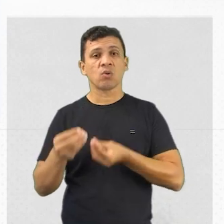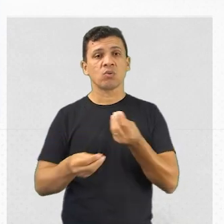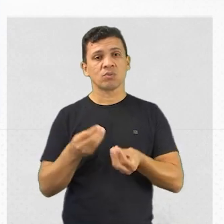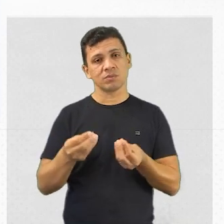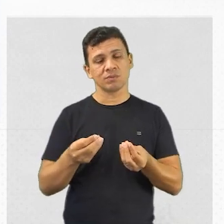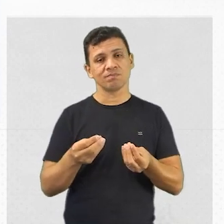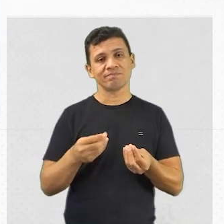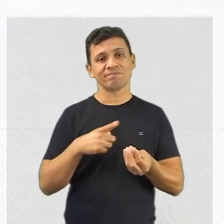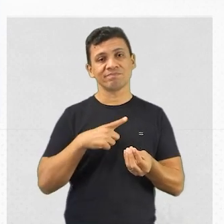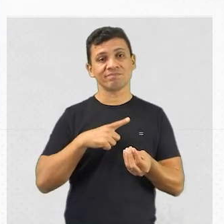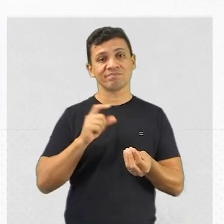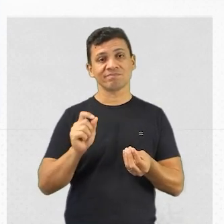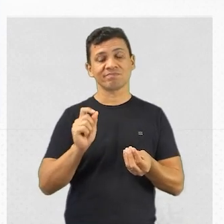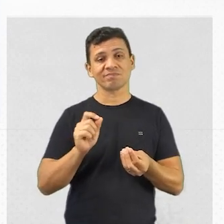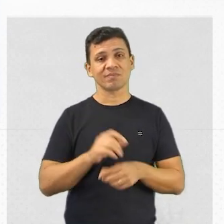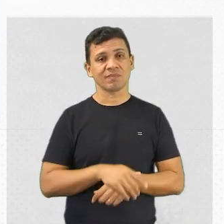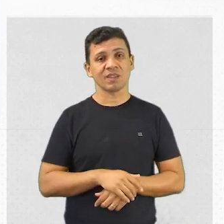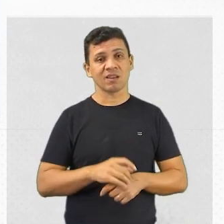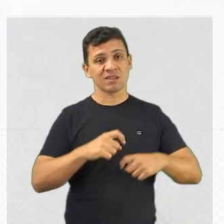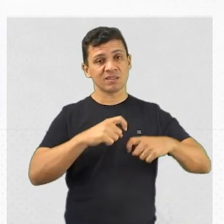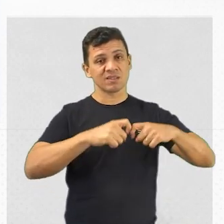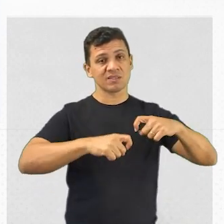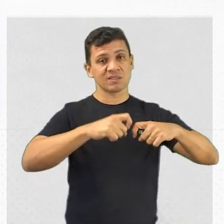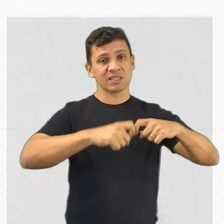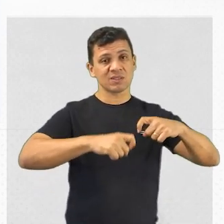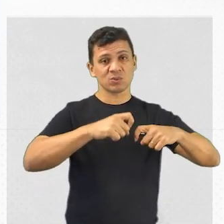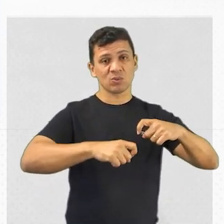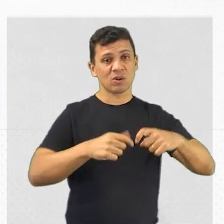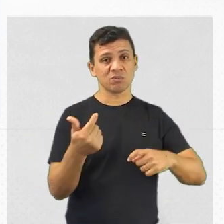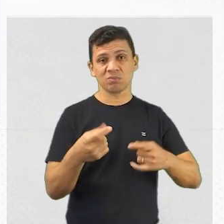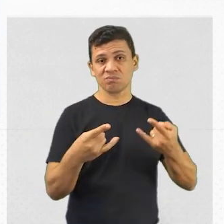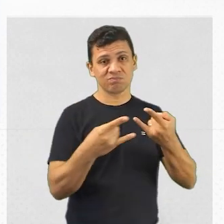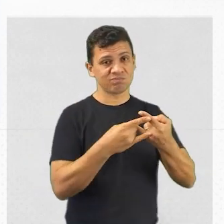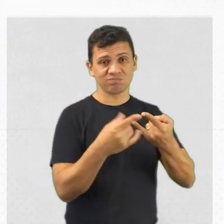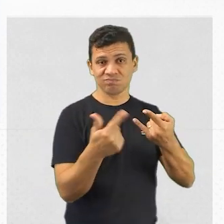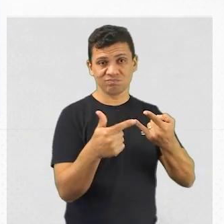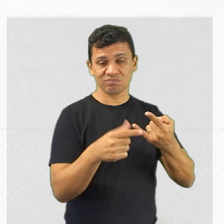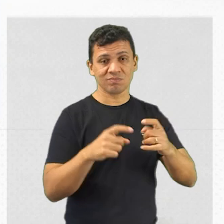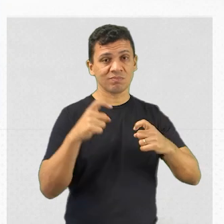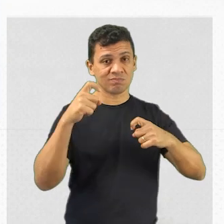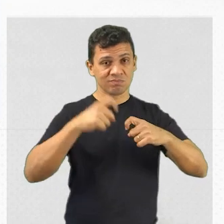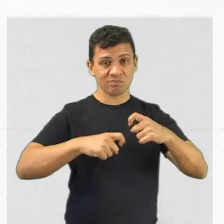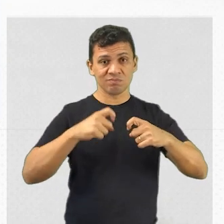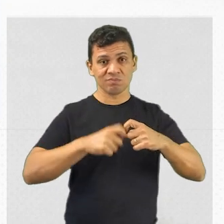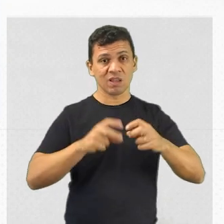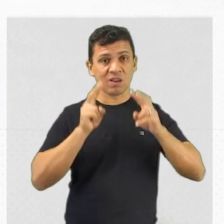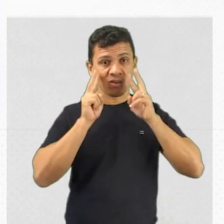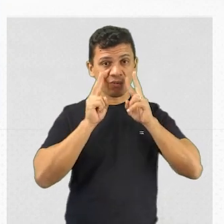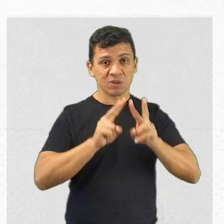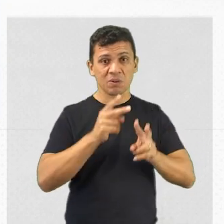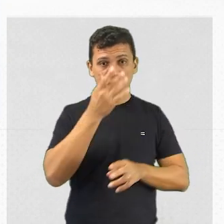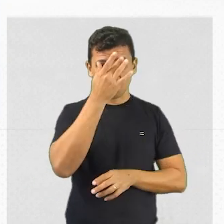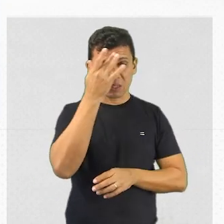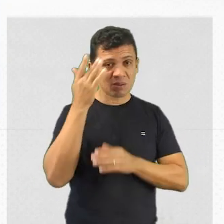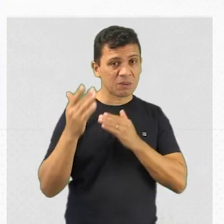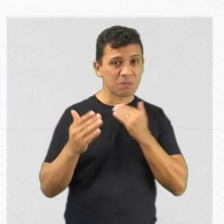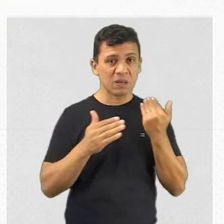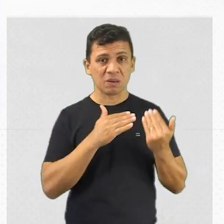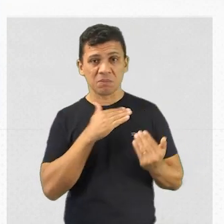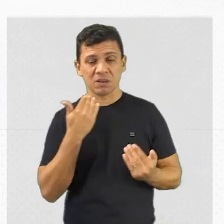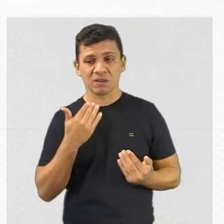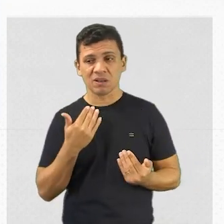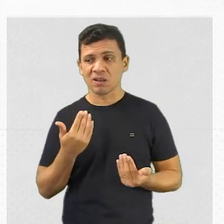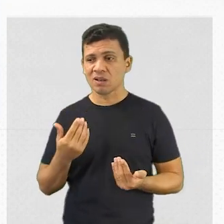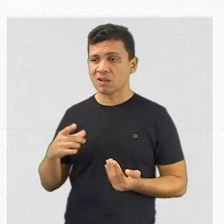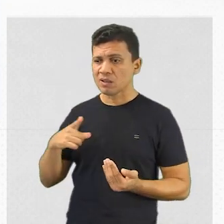pela relação sexual desprevenida, né? A gente via a morte dessas pessoas. Antigamente, eu tenho